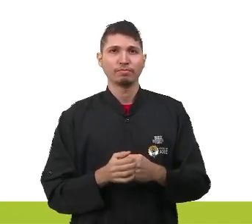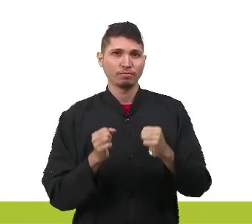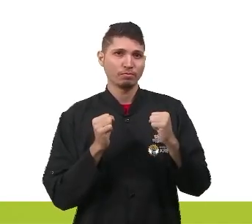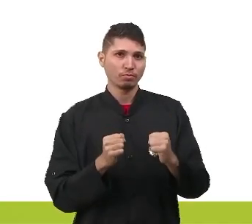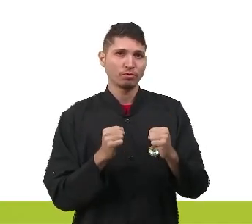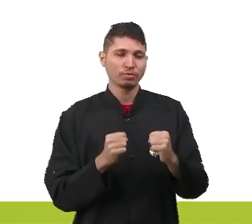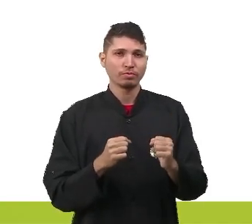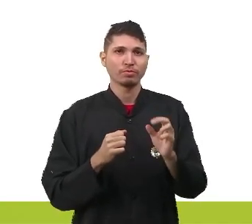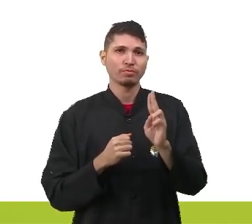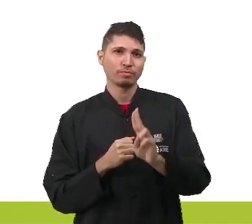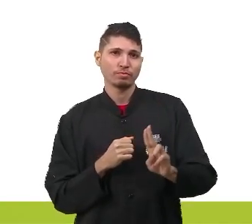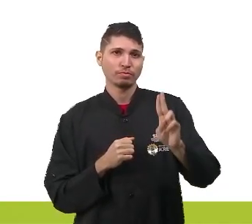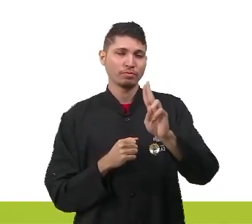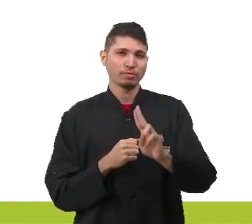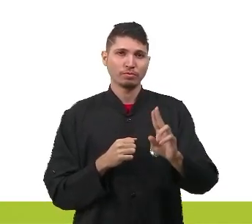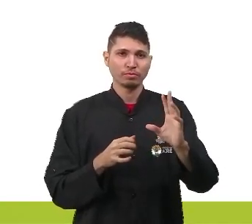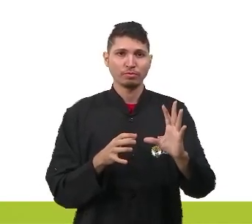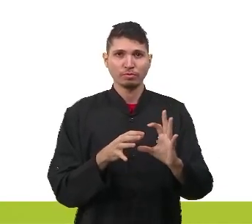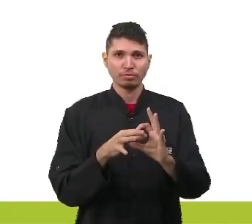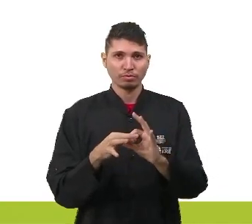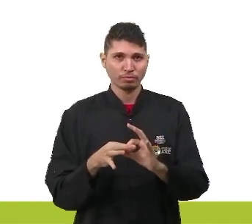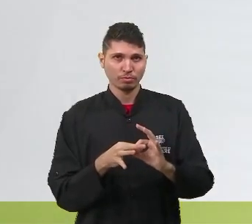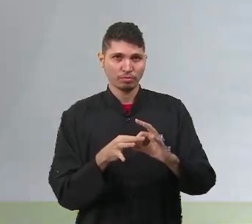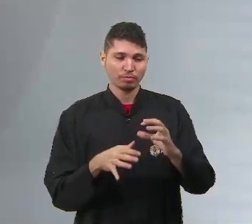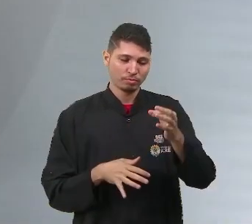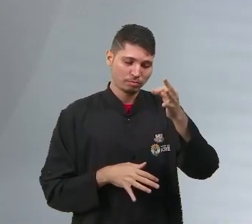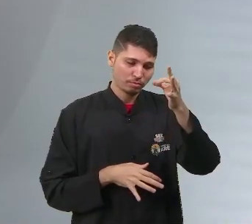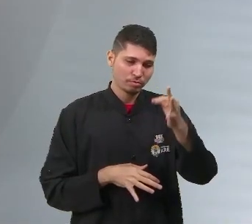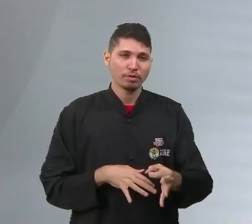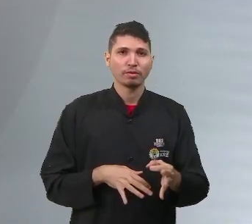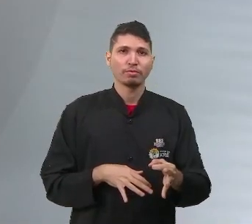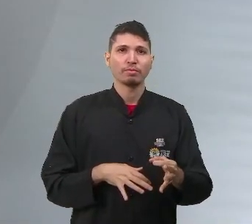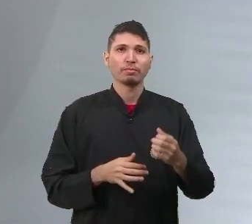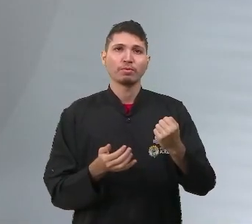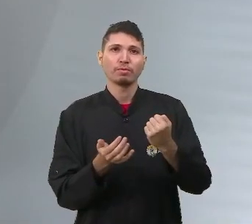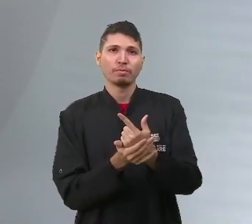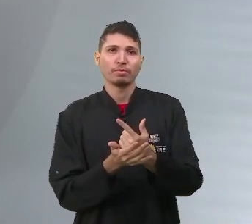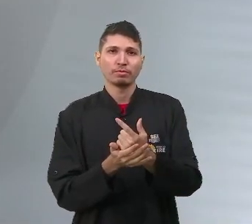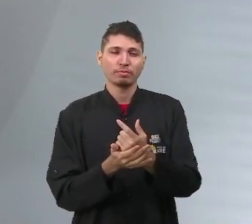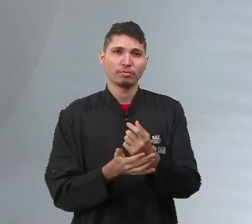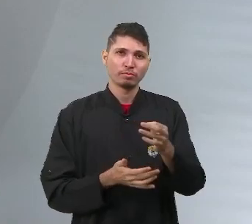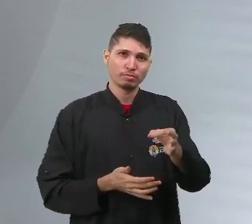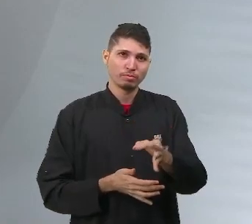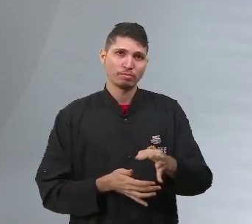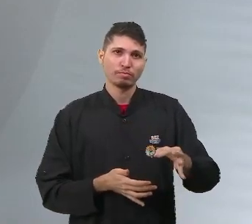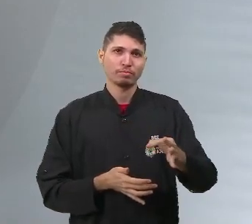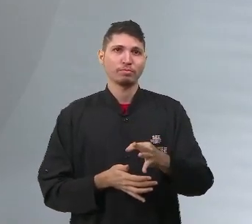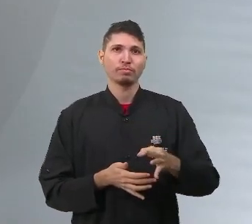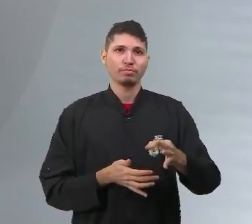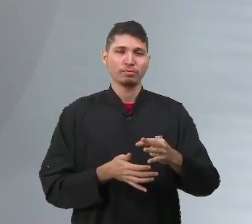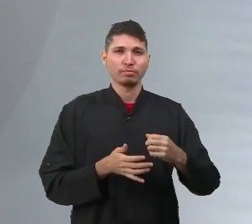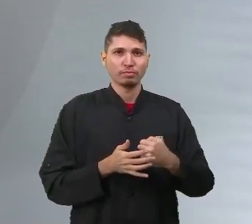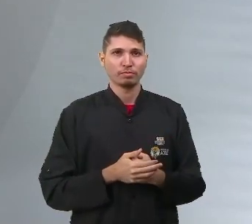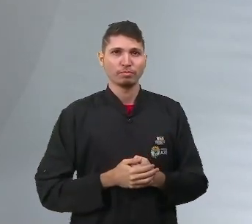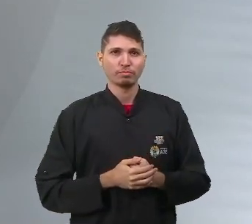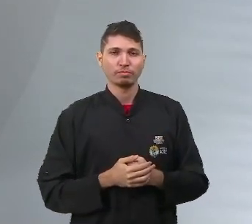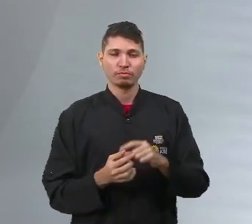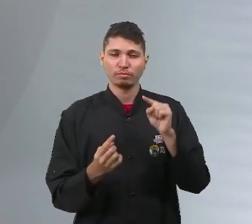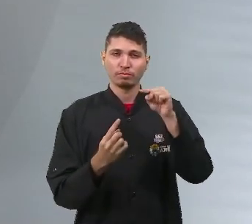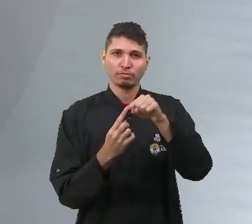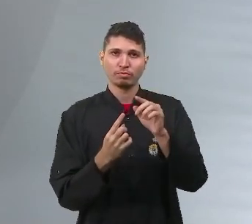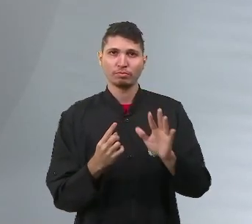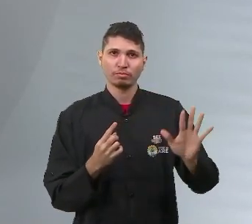proporcional ao da moeda. Então, nesse sentido, o metalismo surge já no objetivo geral